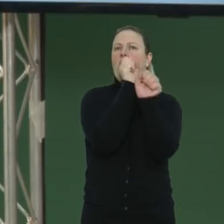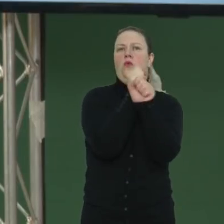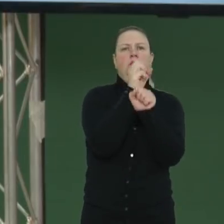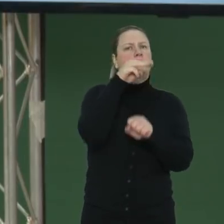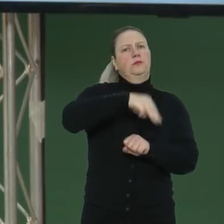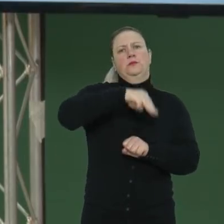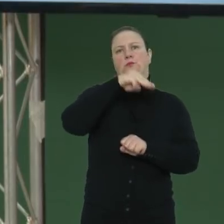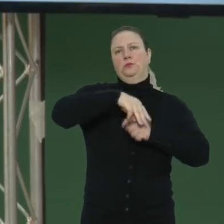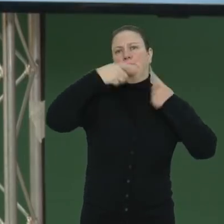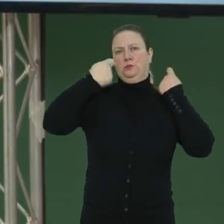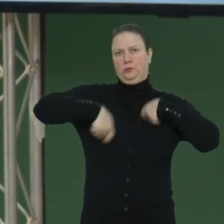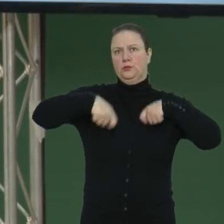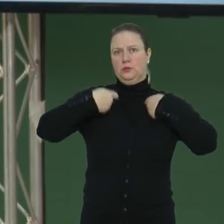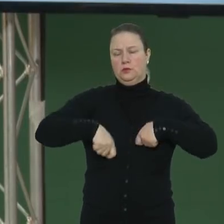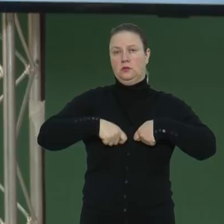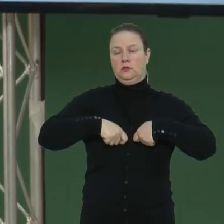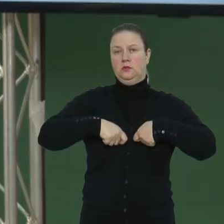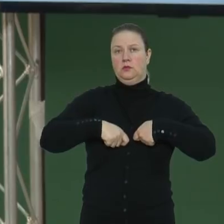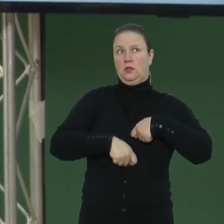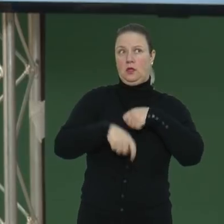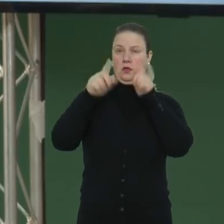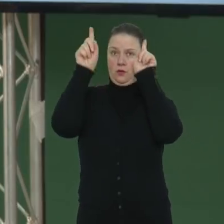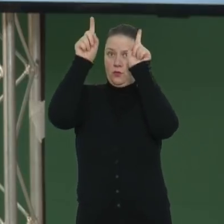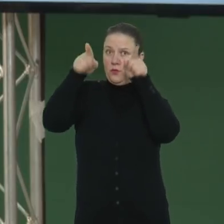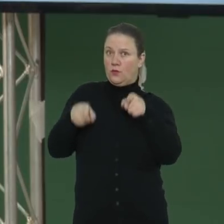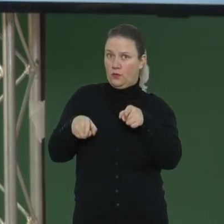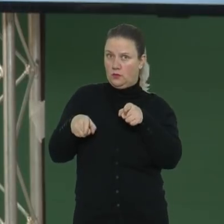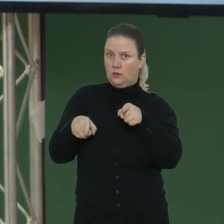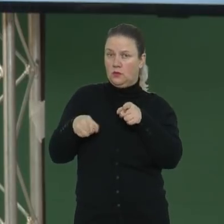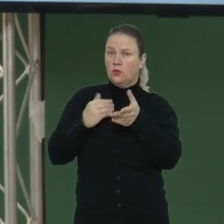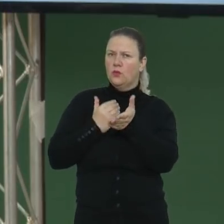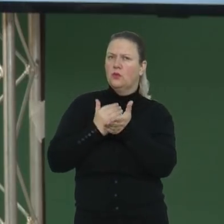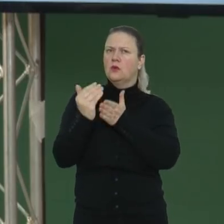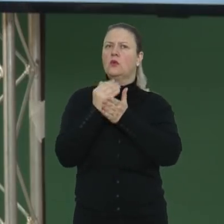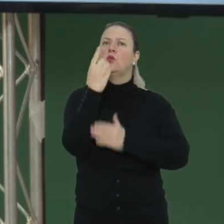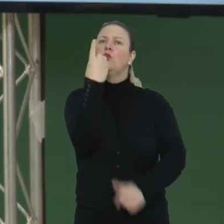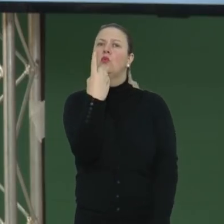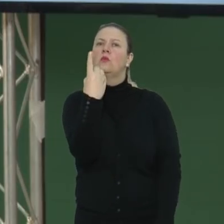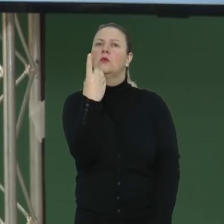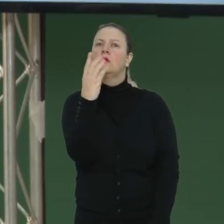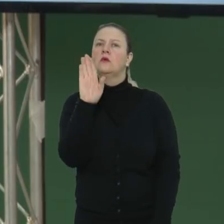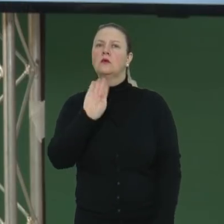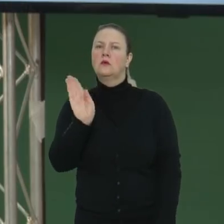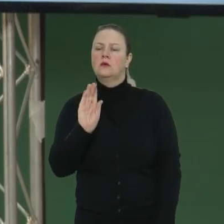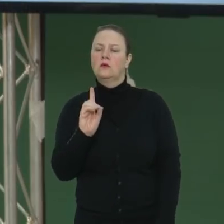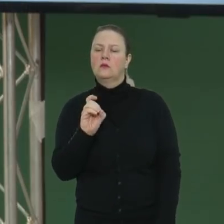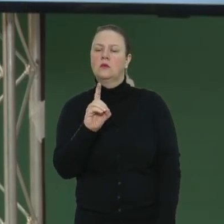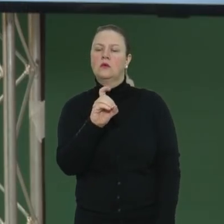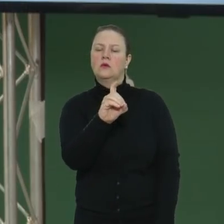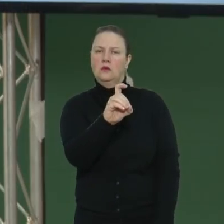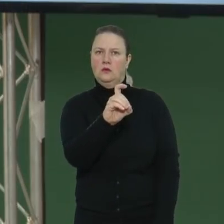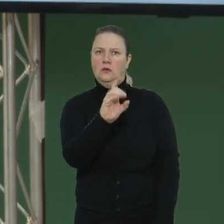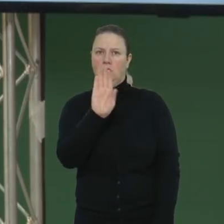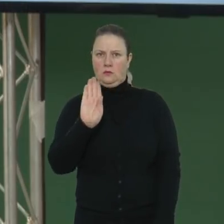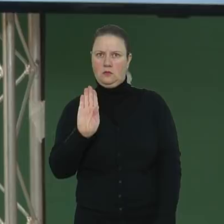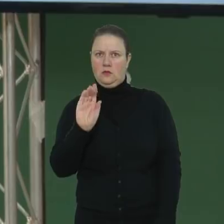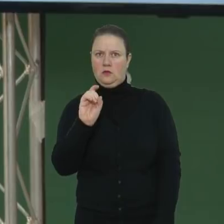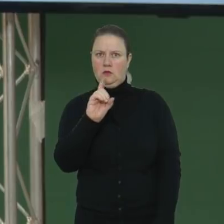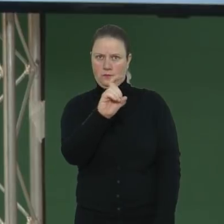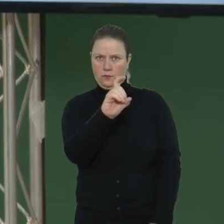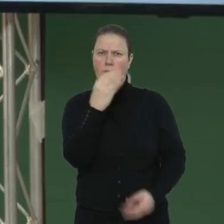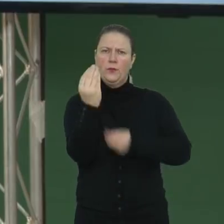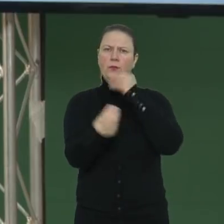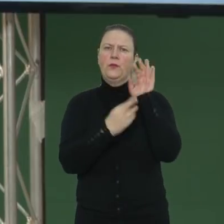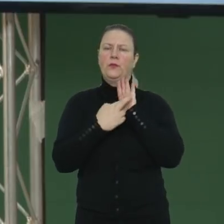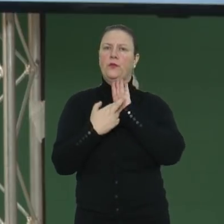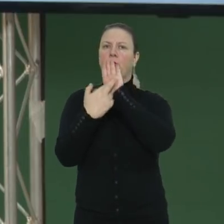futuramente. Aqui, na segunda coluna, o início é com uma bactéria, ok? E como que eu faço essa